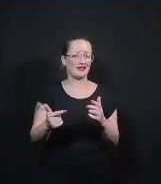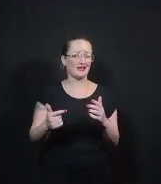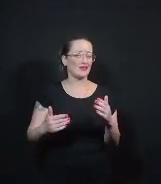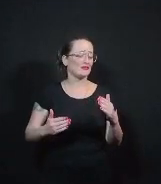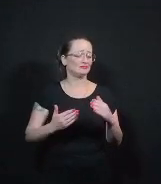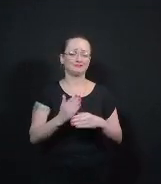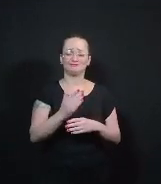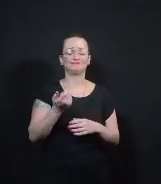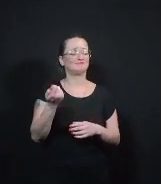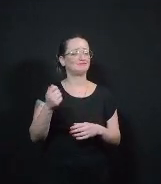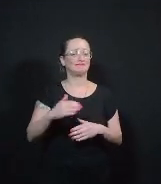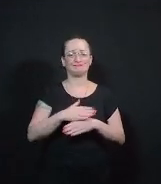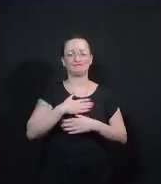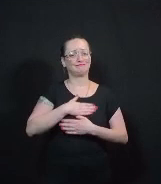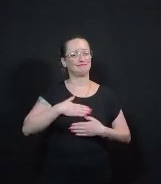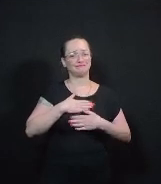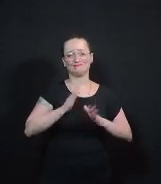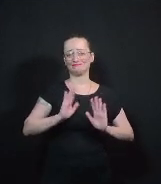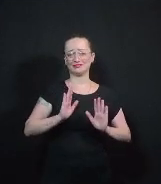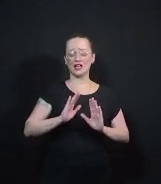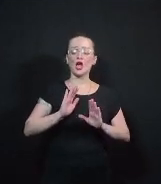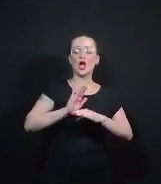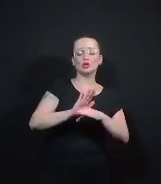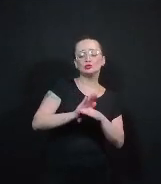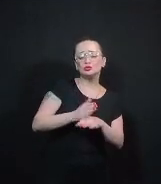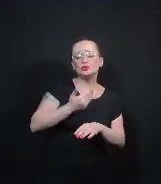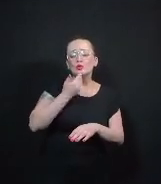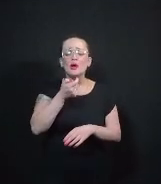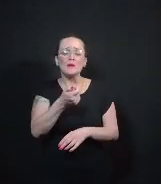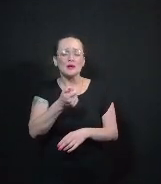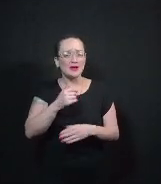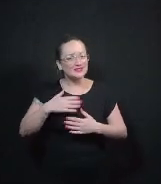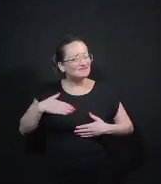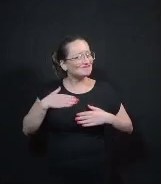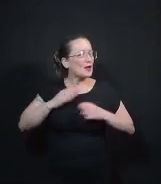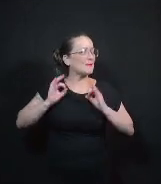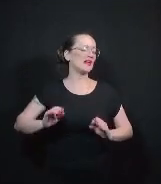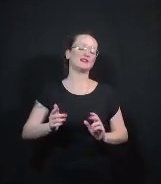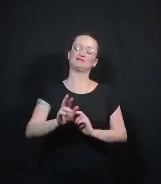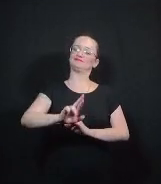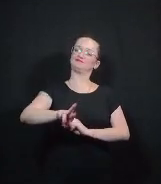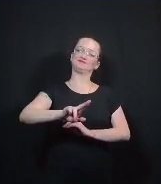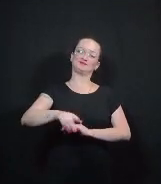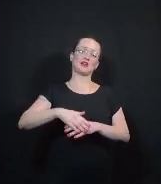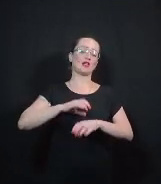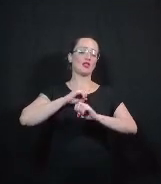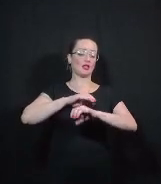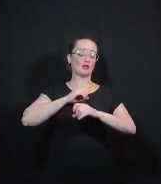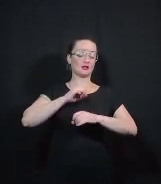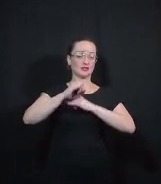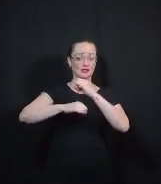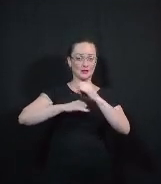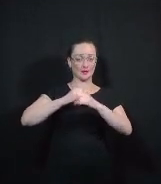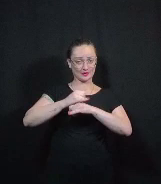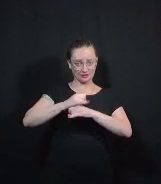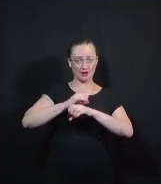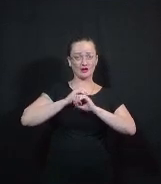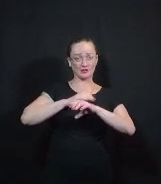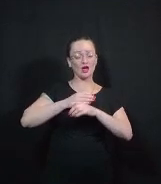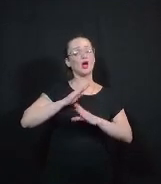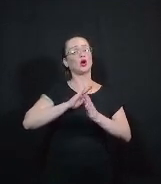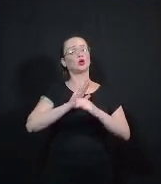Assim, tudo ajuda, tudo minora um pouquinho o problema. Então, dá para fazer educação midiática? Dá, ajuda? Acho que